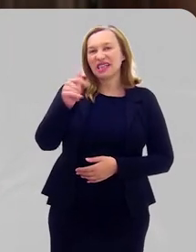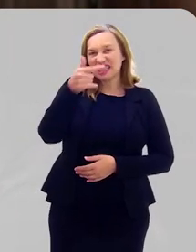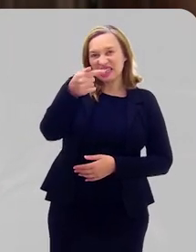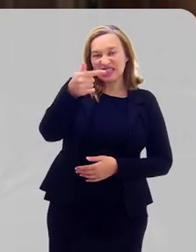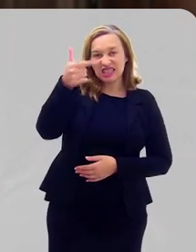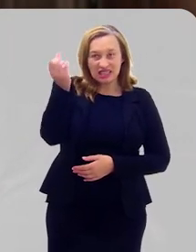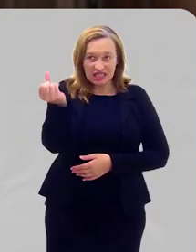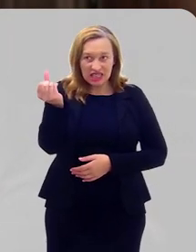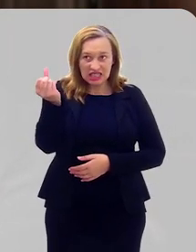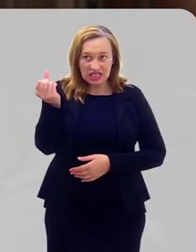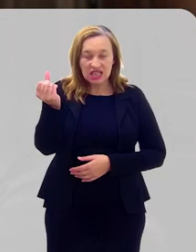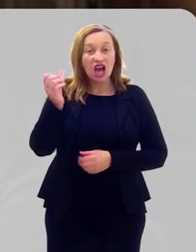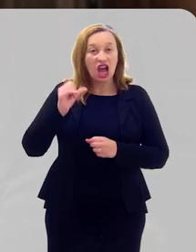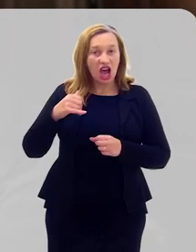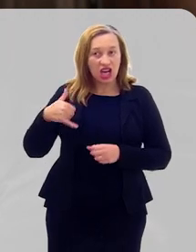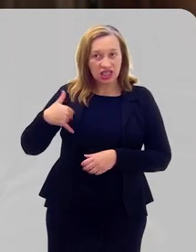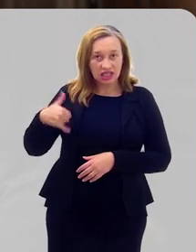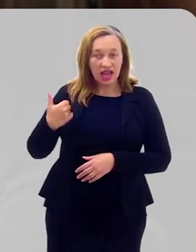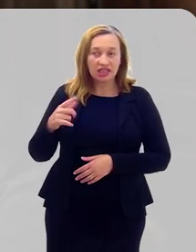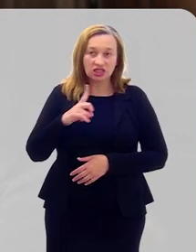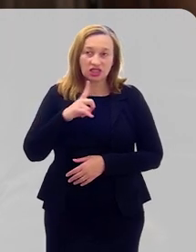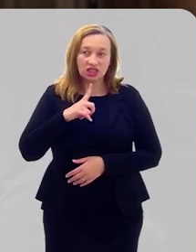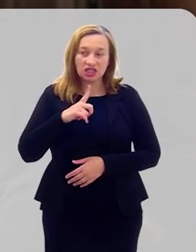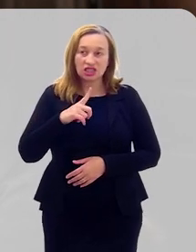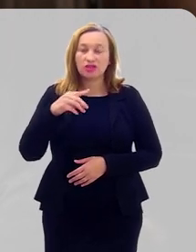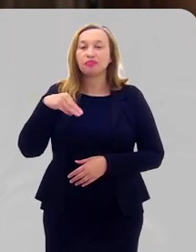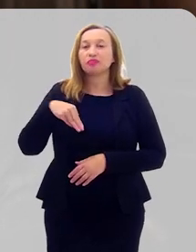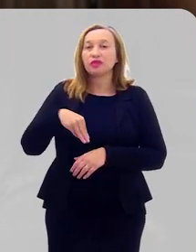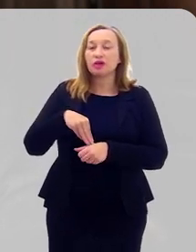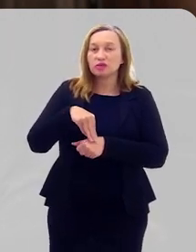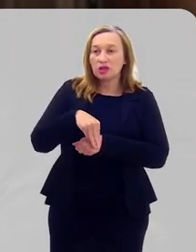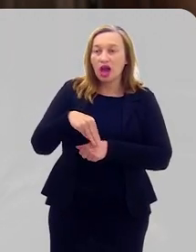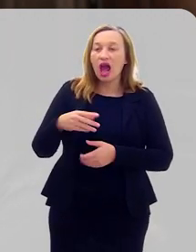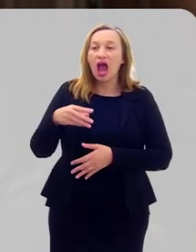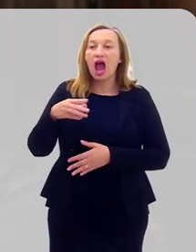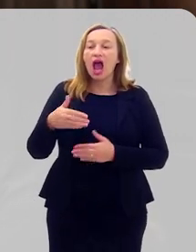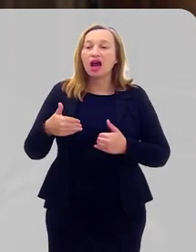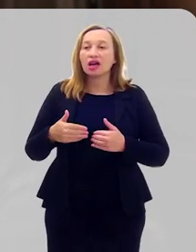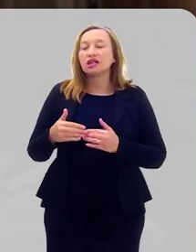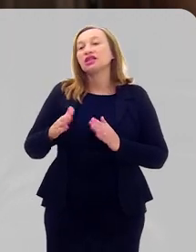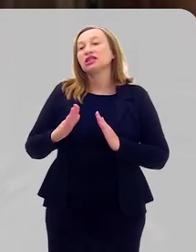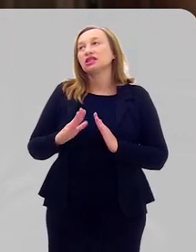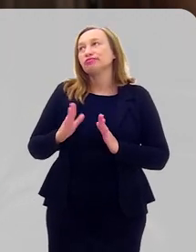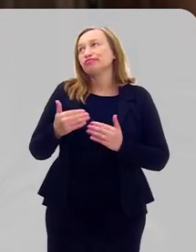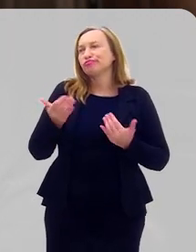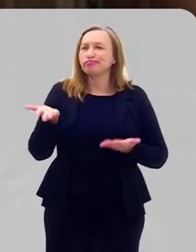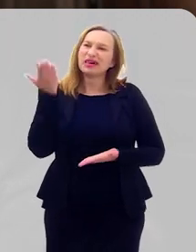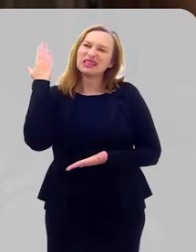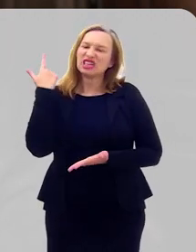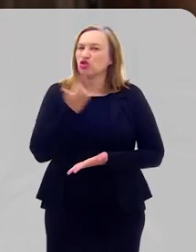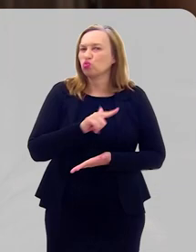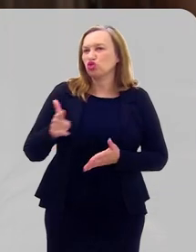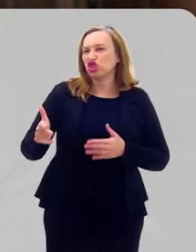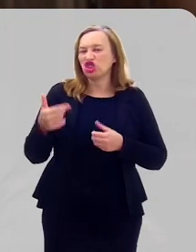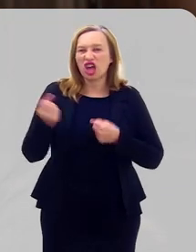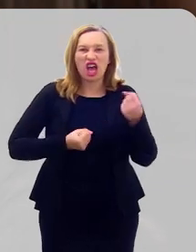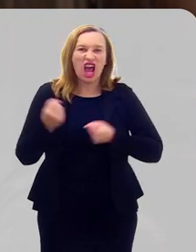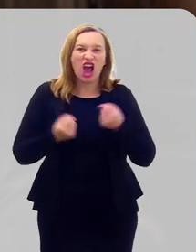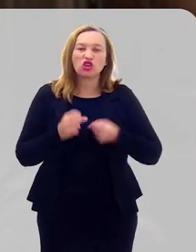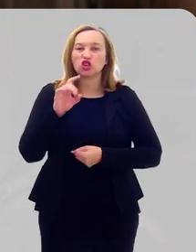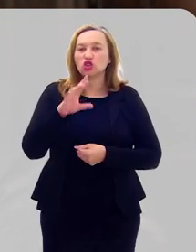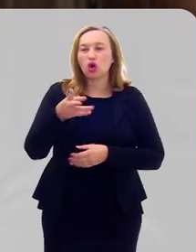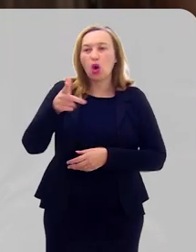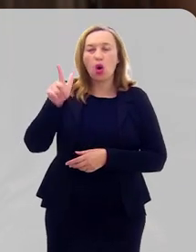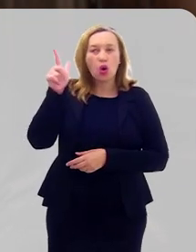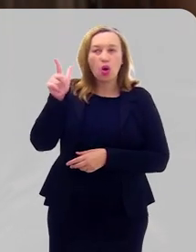foi pastor Batista, né? Uhum. E foi missionário, abriu igreja, etc. E a gente acompanhava. Naquela época não tinha carro, era